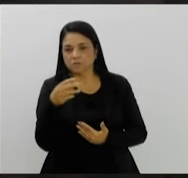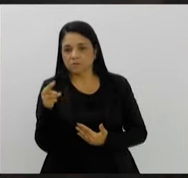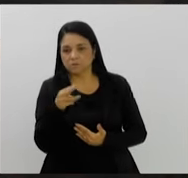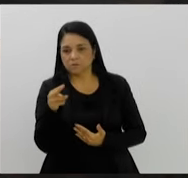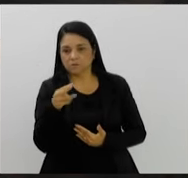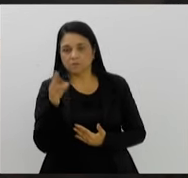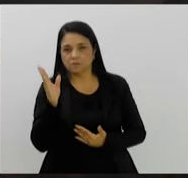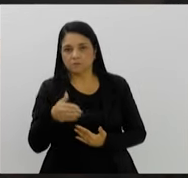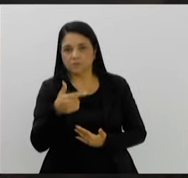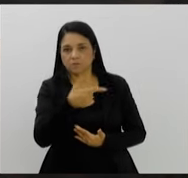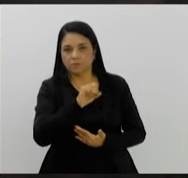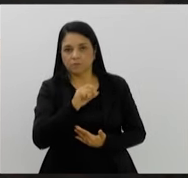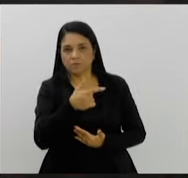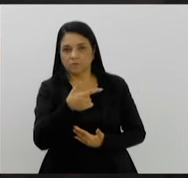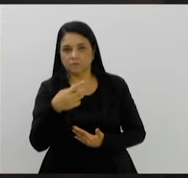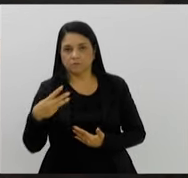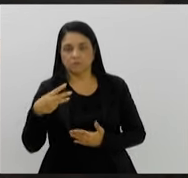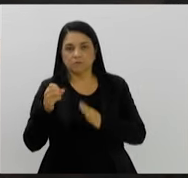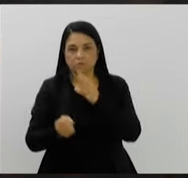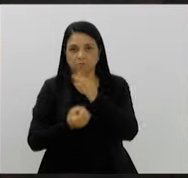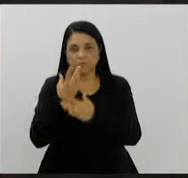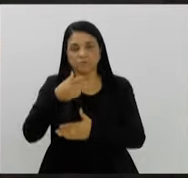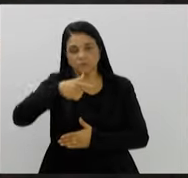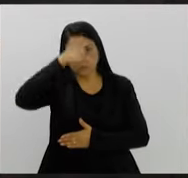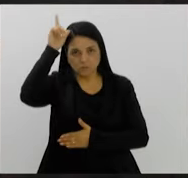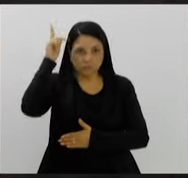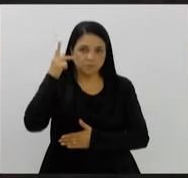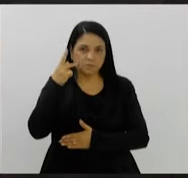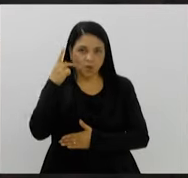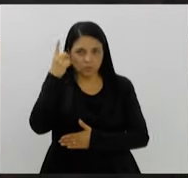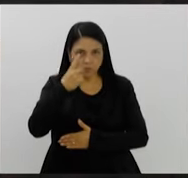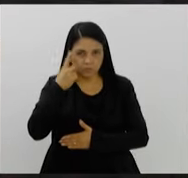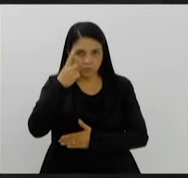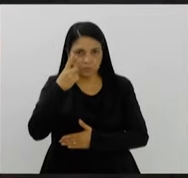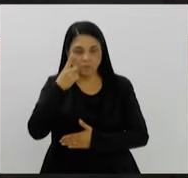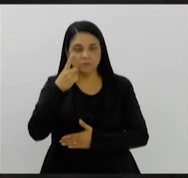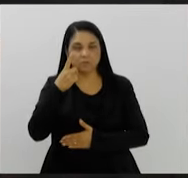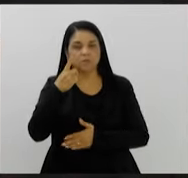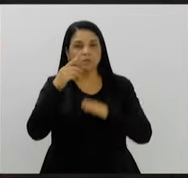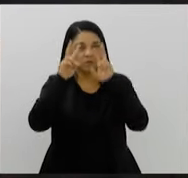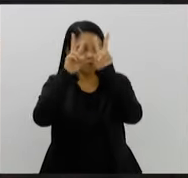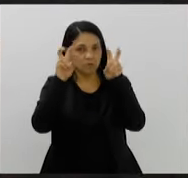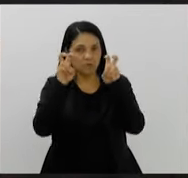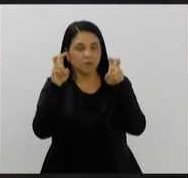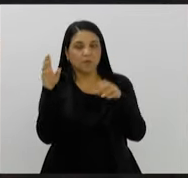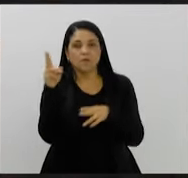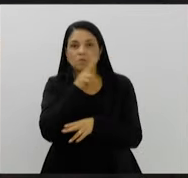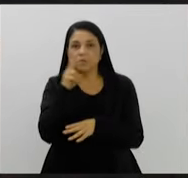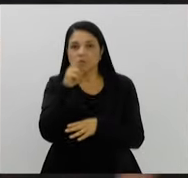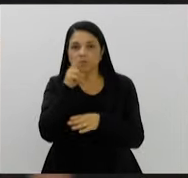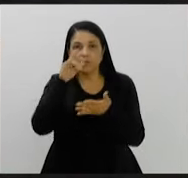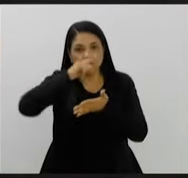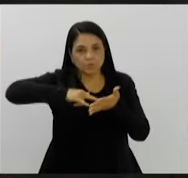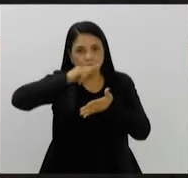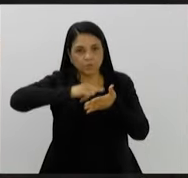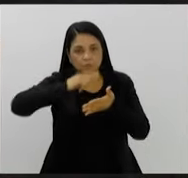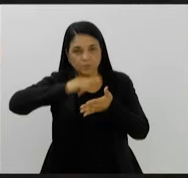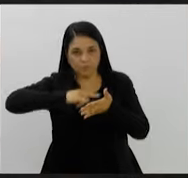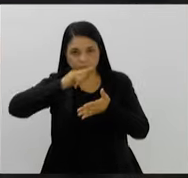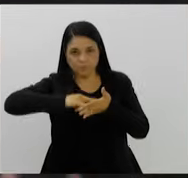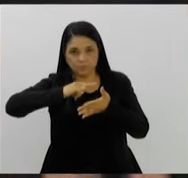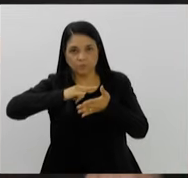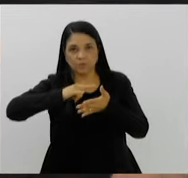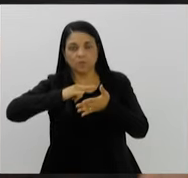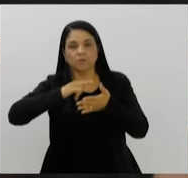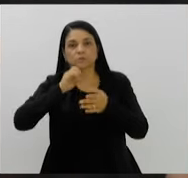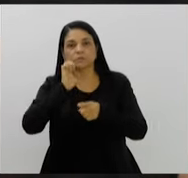16332 de autoria do deputado luí Paulo que dispõe sobre a emissão emergencial de documento de identificação no